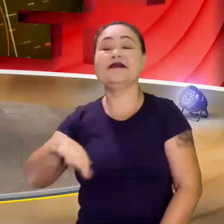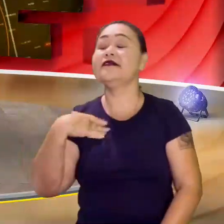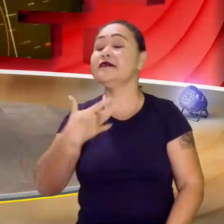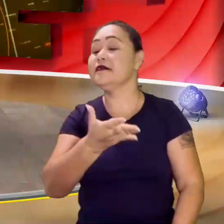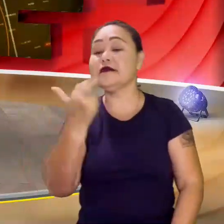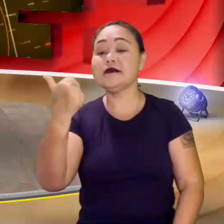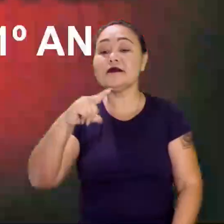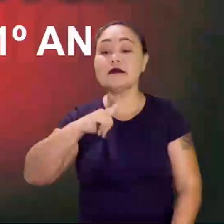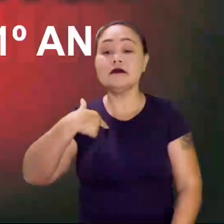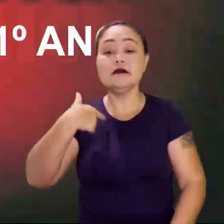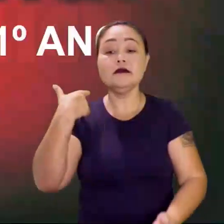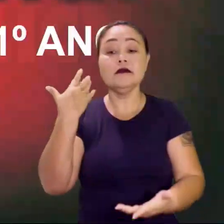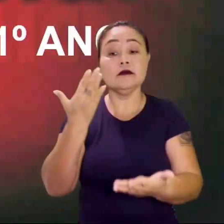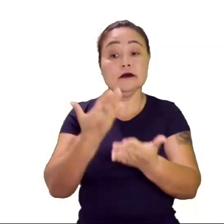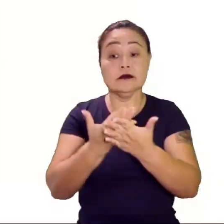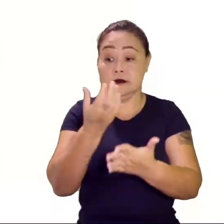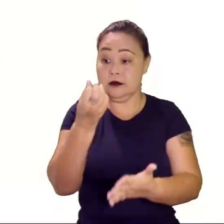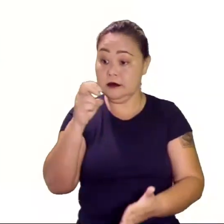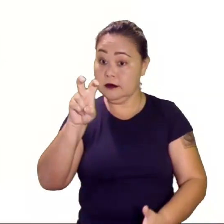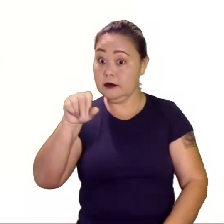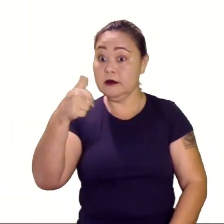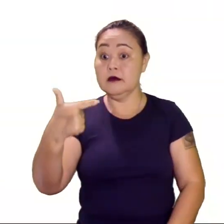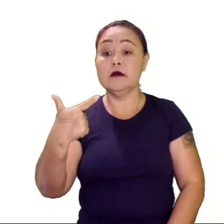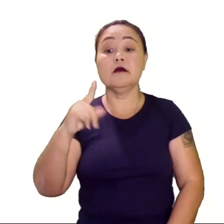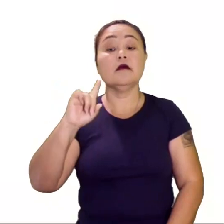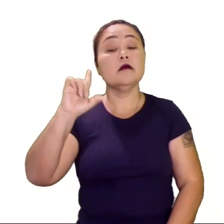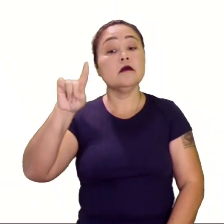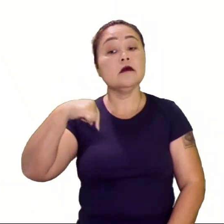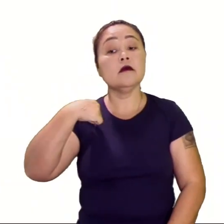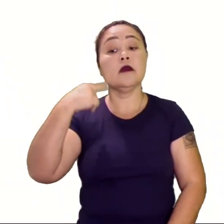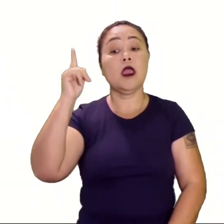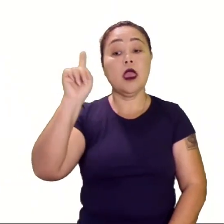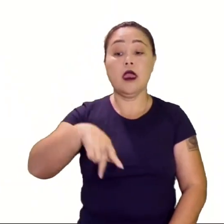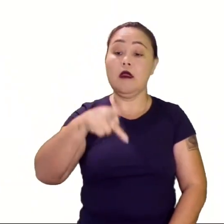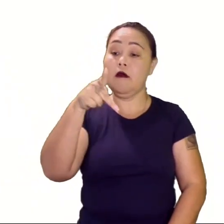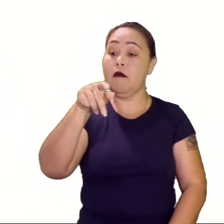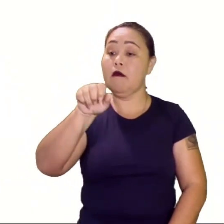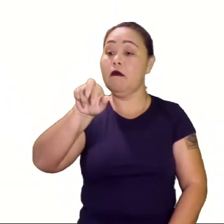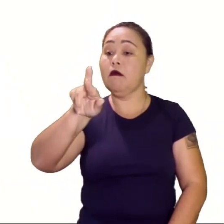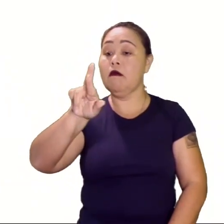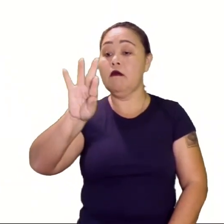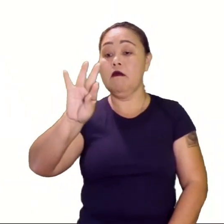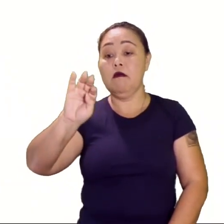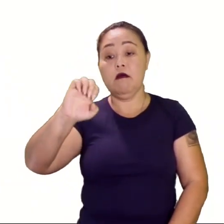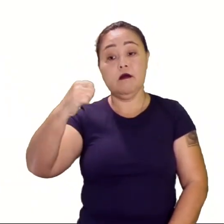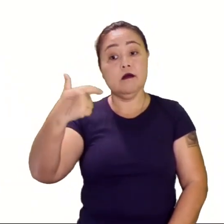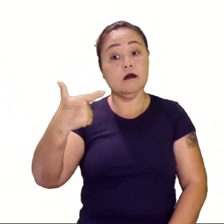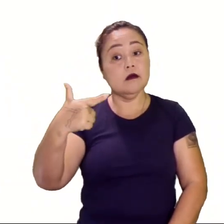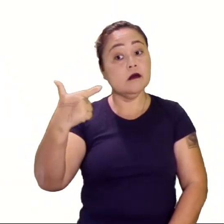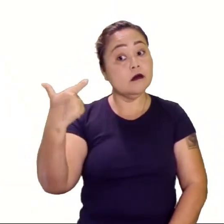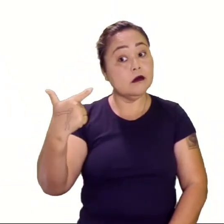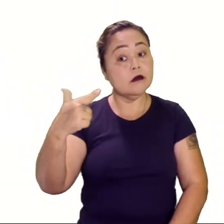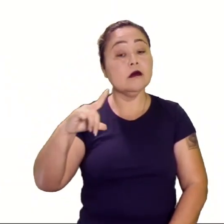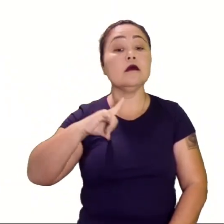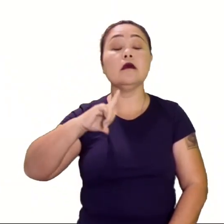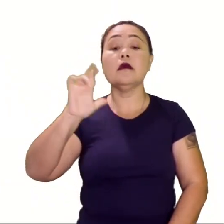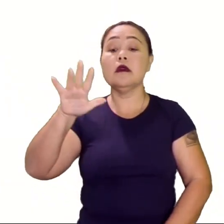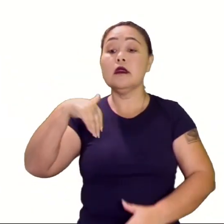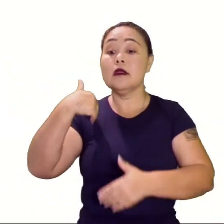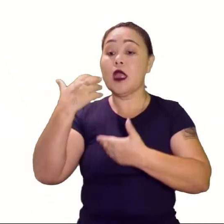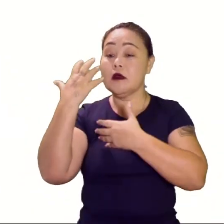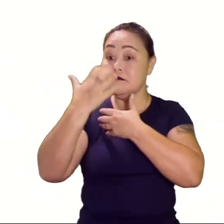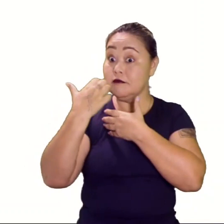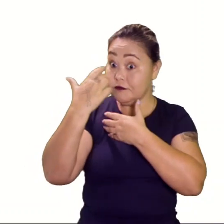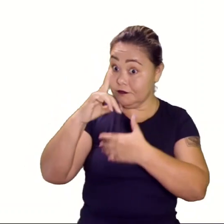Vamos lá, então. Na aula 65.2, a gente viu a parte 2 da PA, né? Da progressão aritmética. E paródia